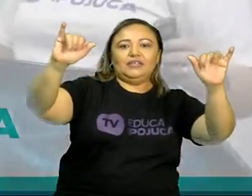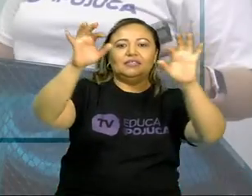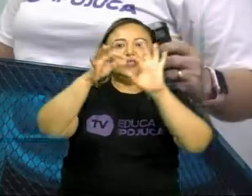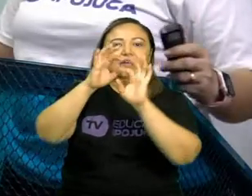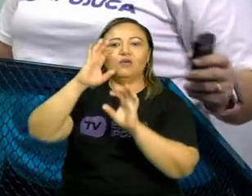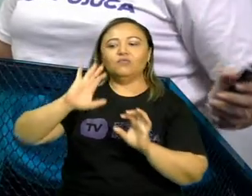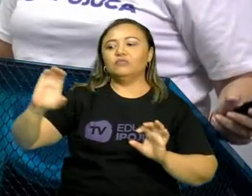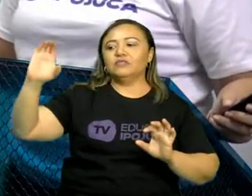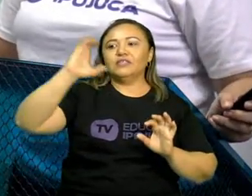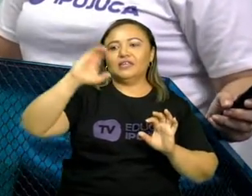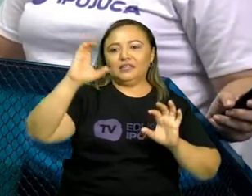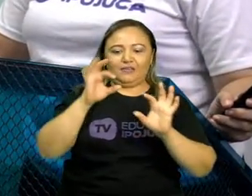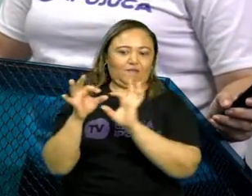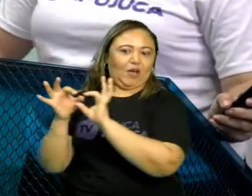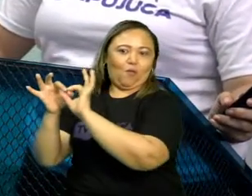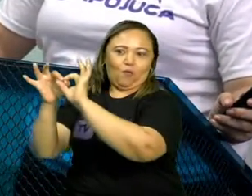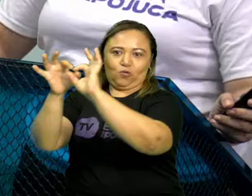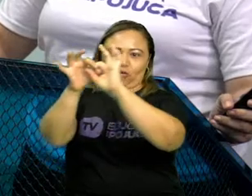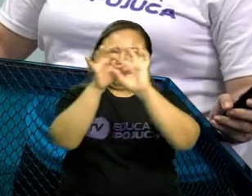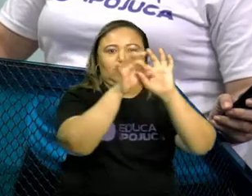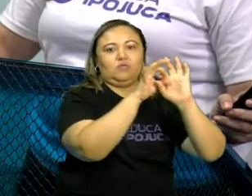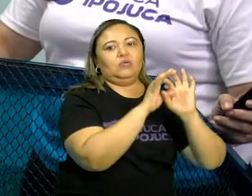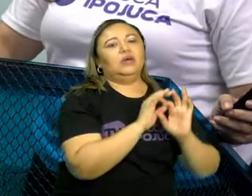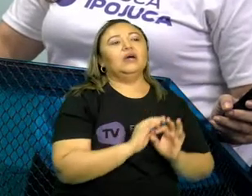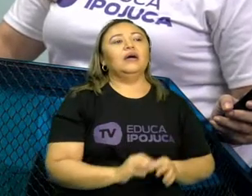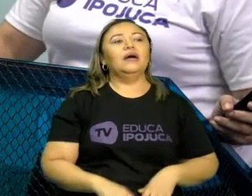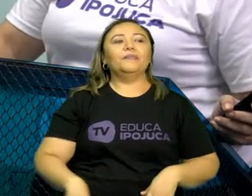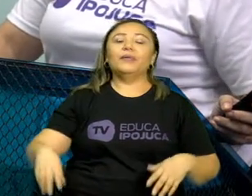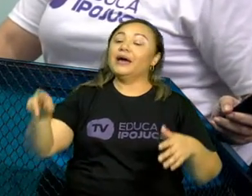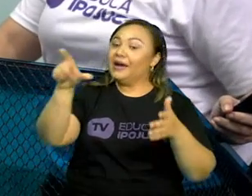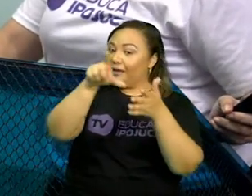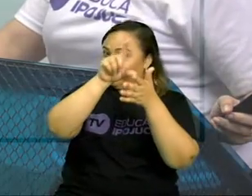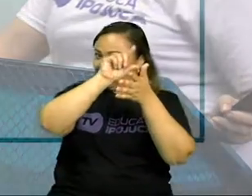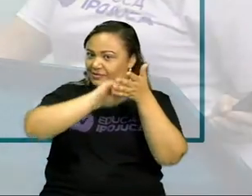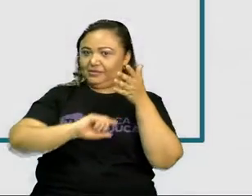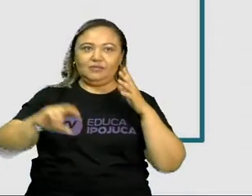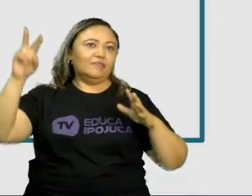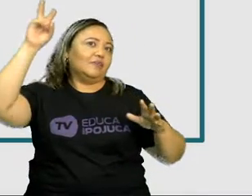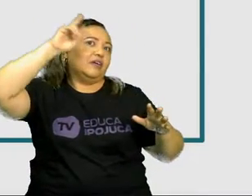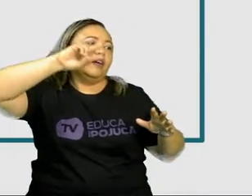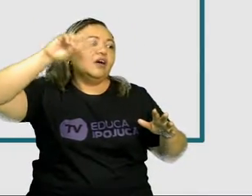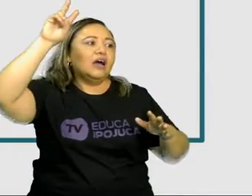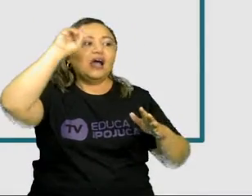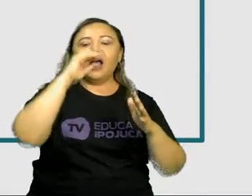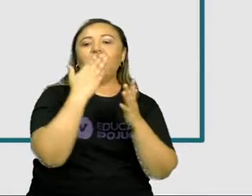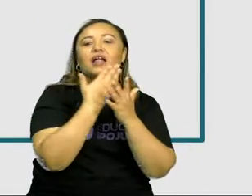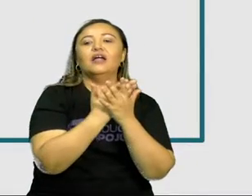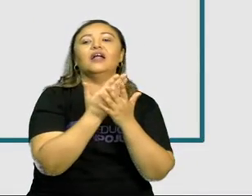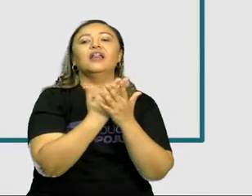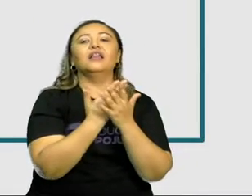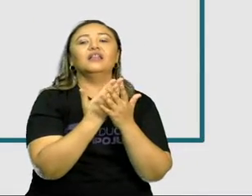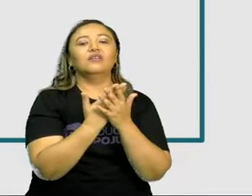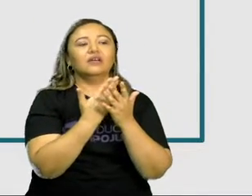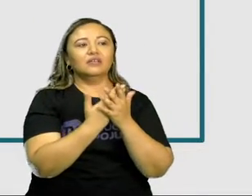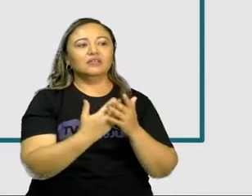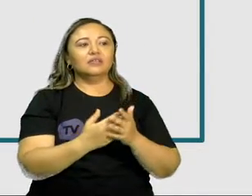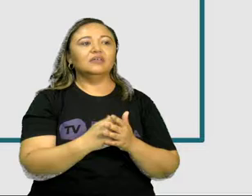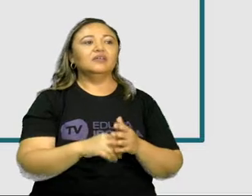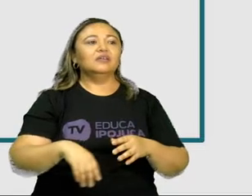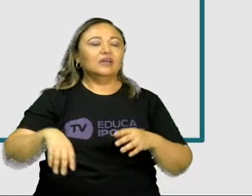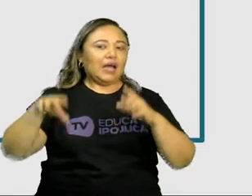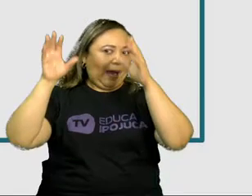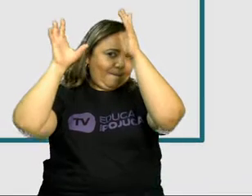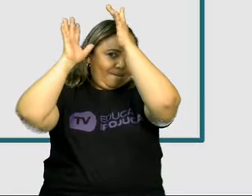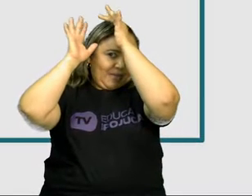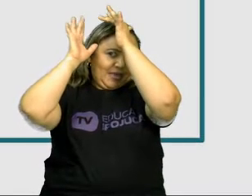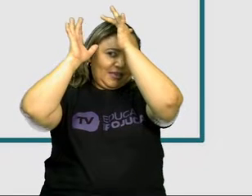científica. E como sempre, a nossa reflexão do dia. A educação abre as portas